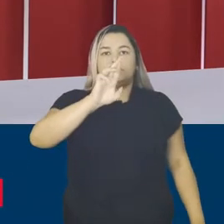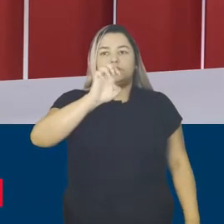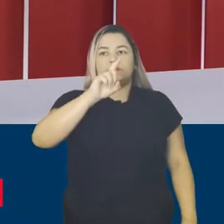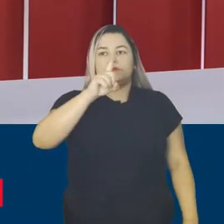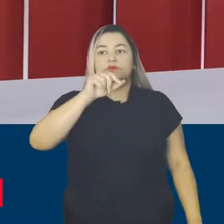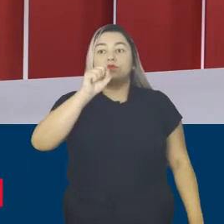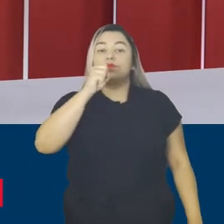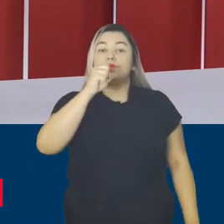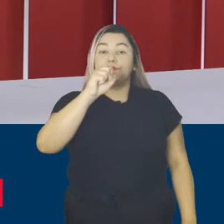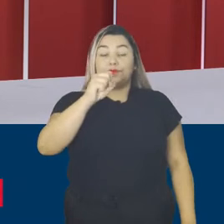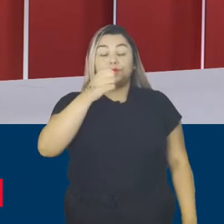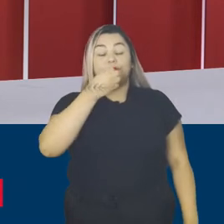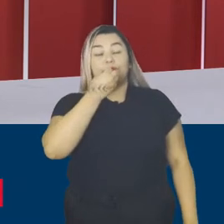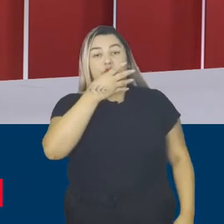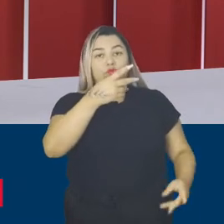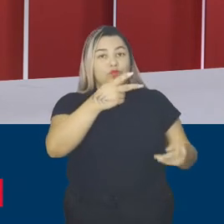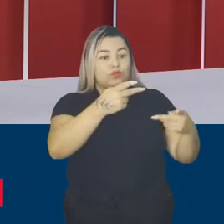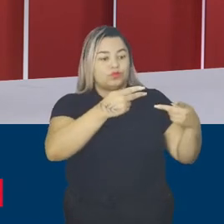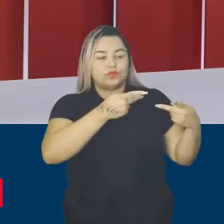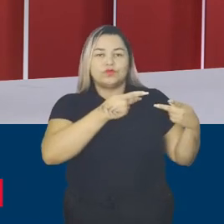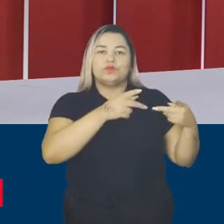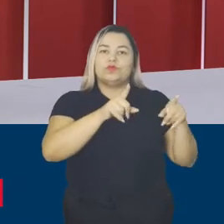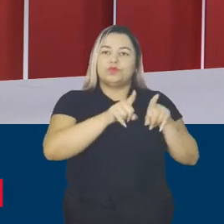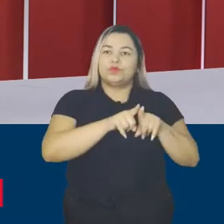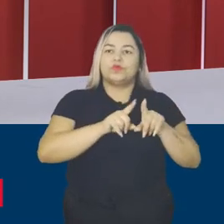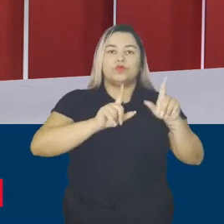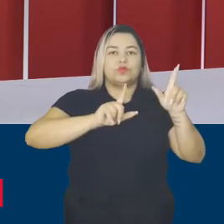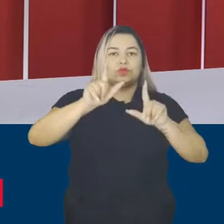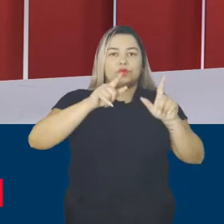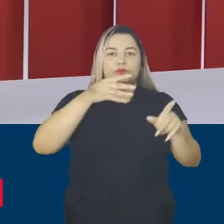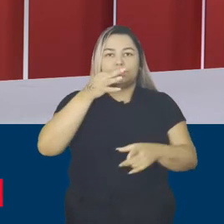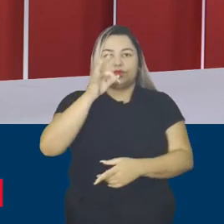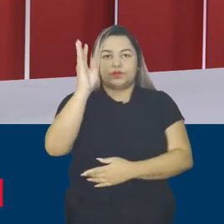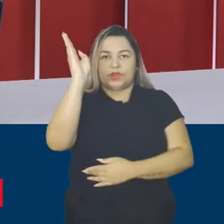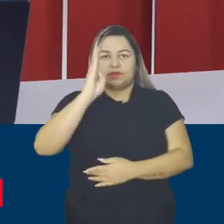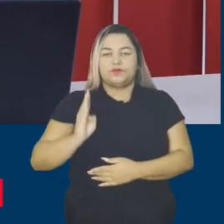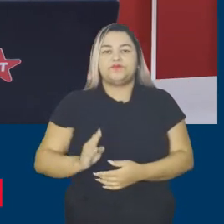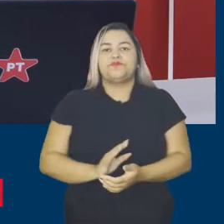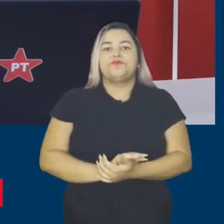seja muito bem-vinda mais uma vez ao Jornal PT Brasil.